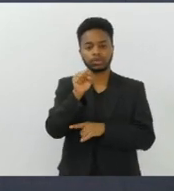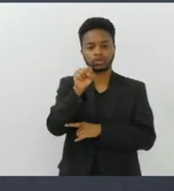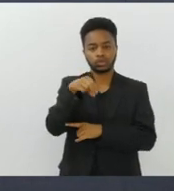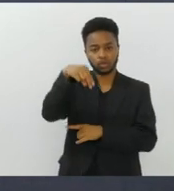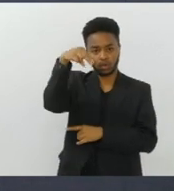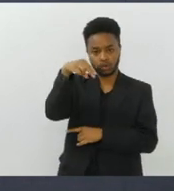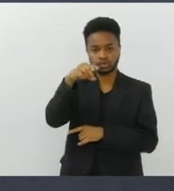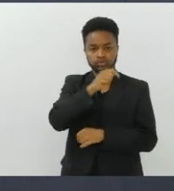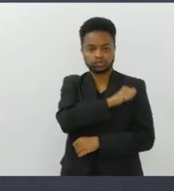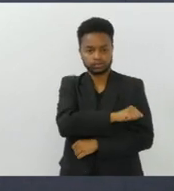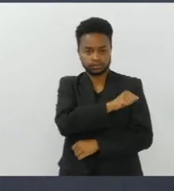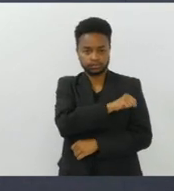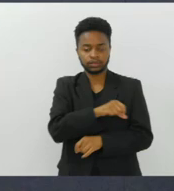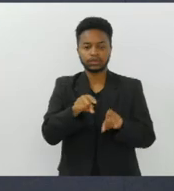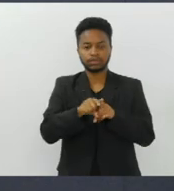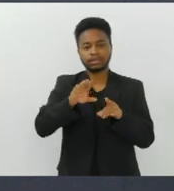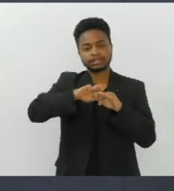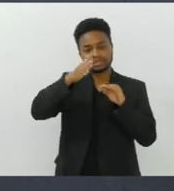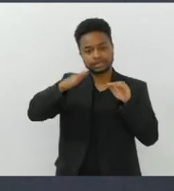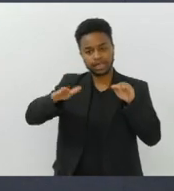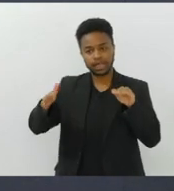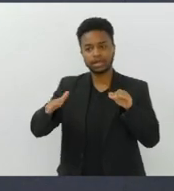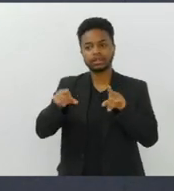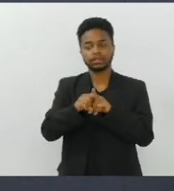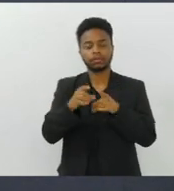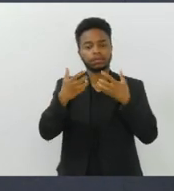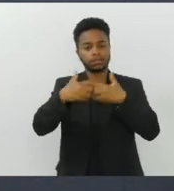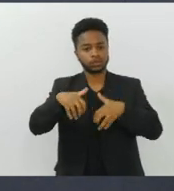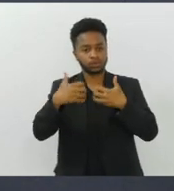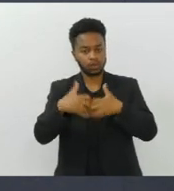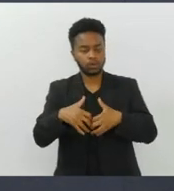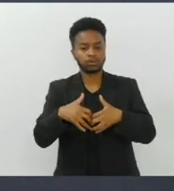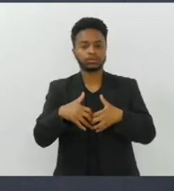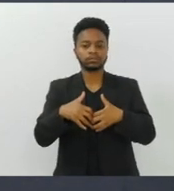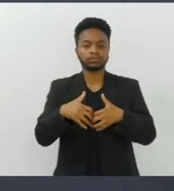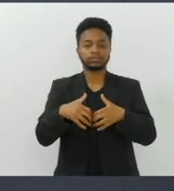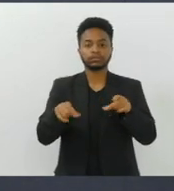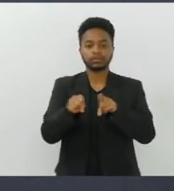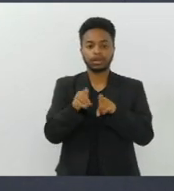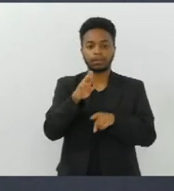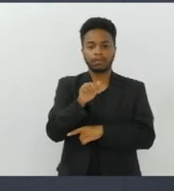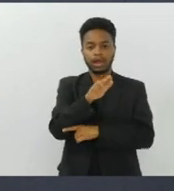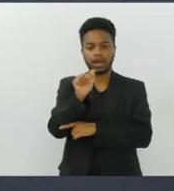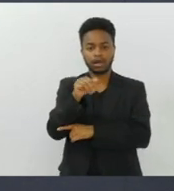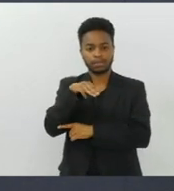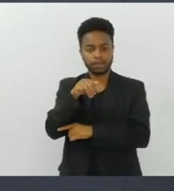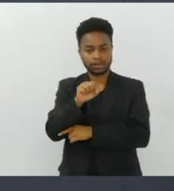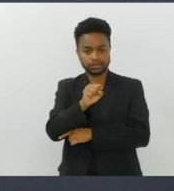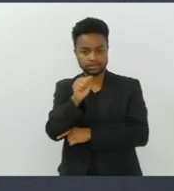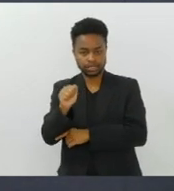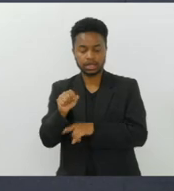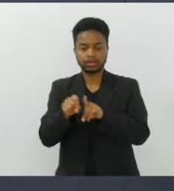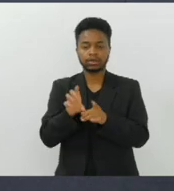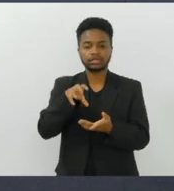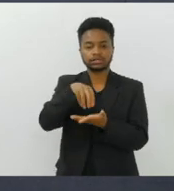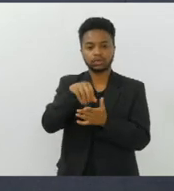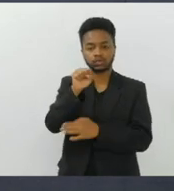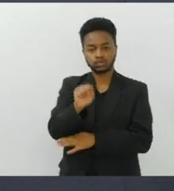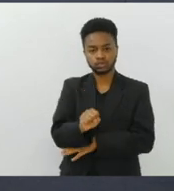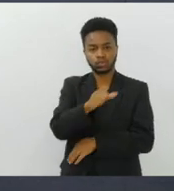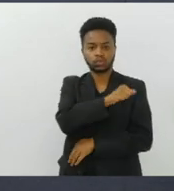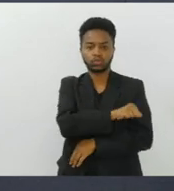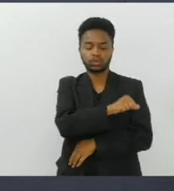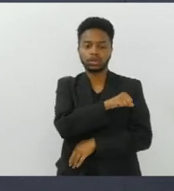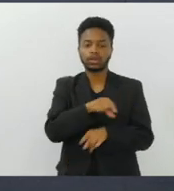Fluminense, Unimed Serrana RJ, Unimed Petrópolis, Unimed Barra Mansa, Unimed Centro-Sul Fluminense,